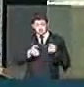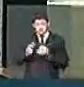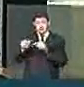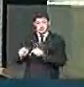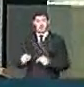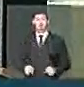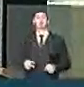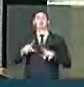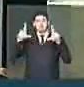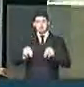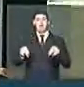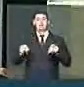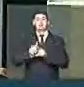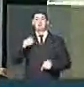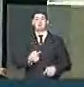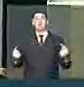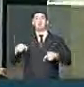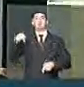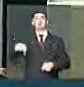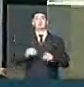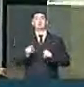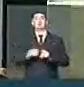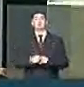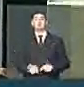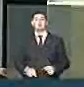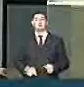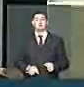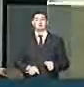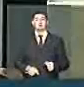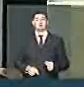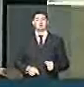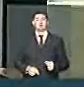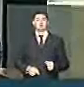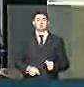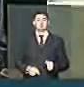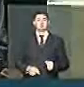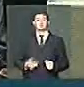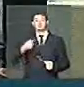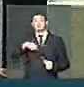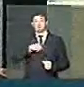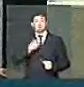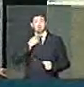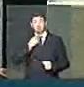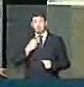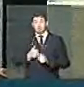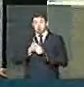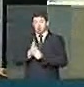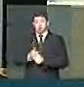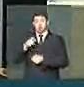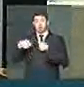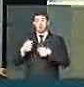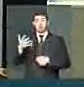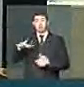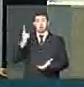caminho, merecerá a nossa oposição também. Nós não poderíamos estar do lado daqueles que não querem